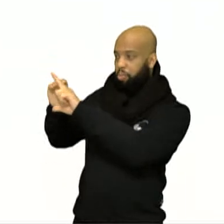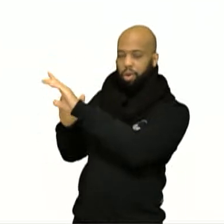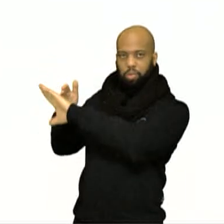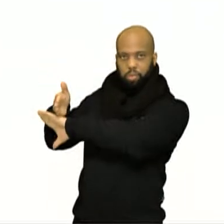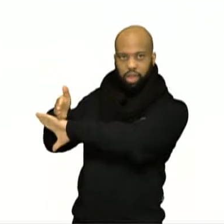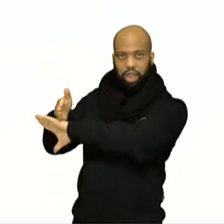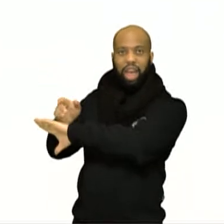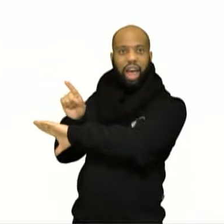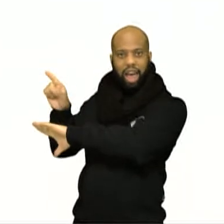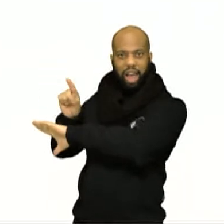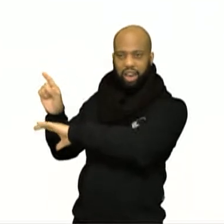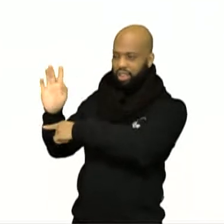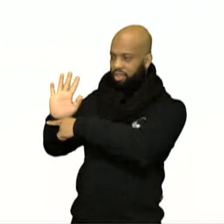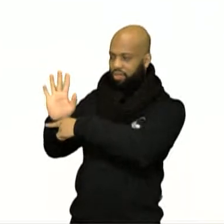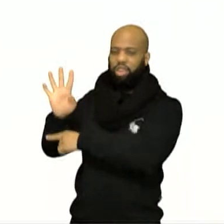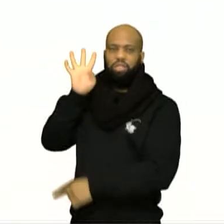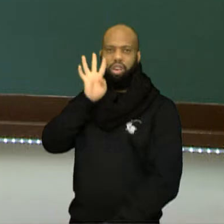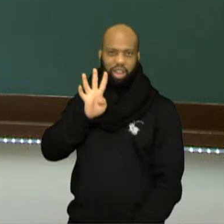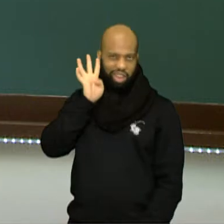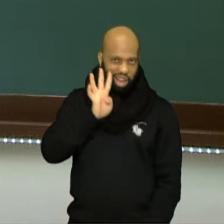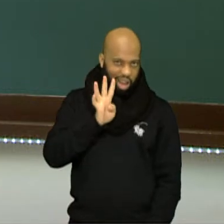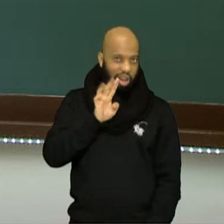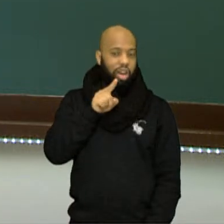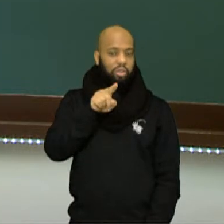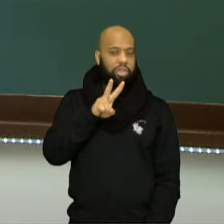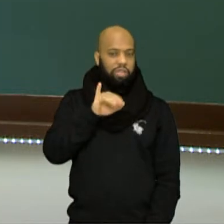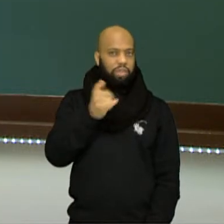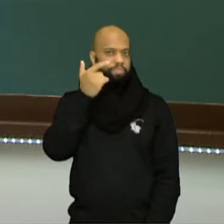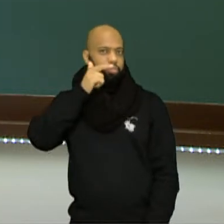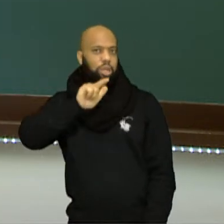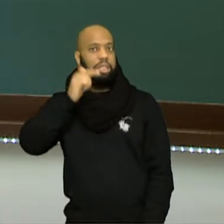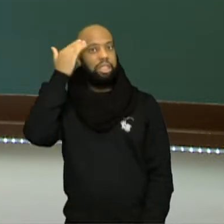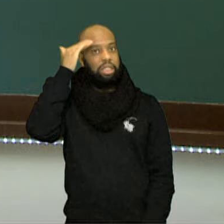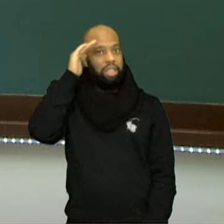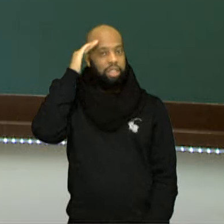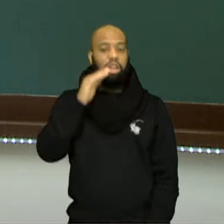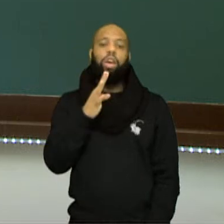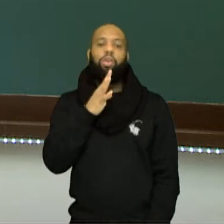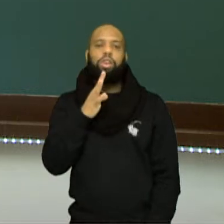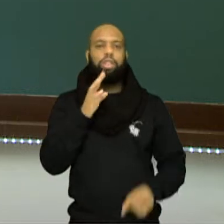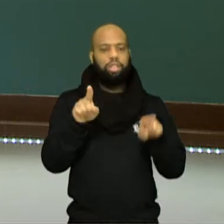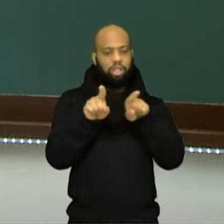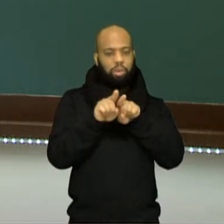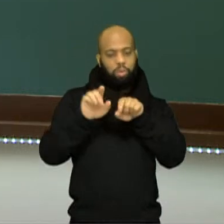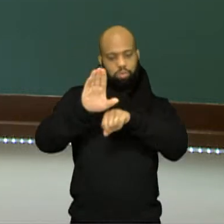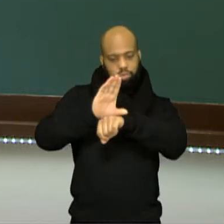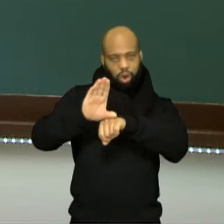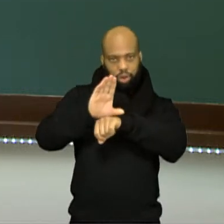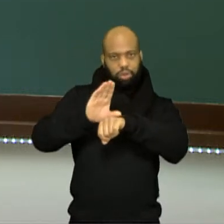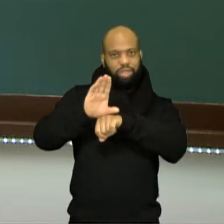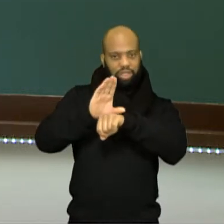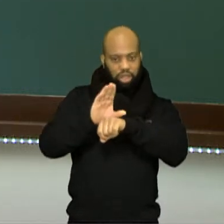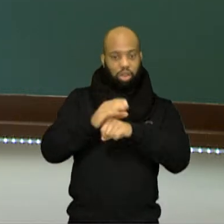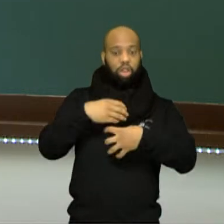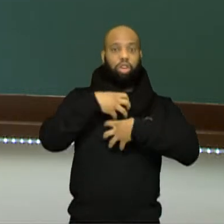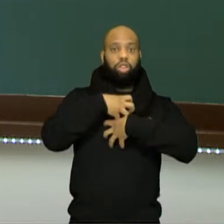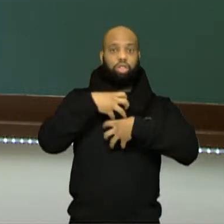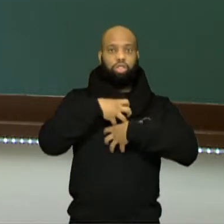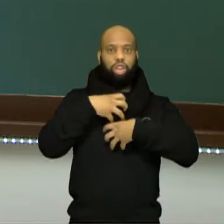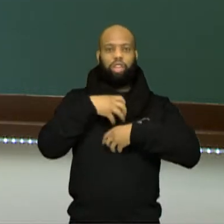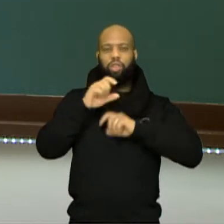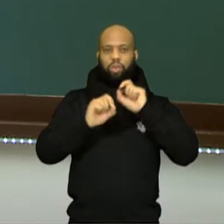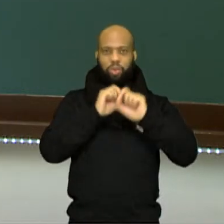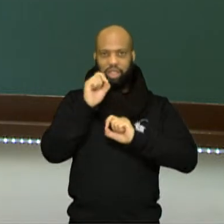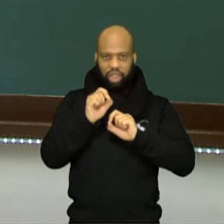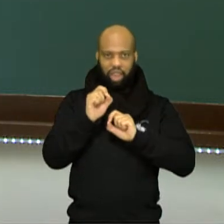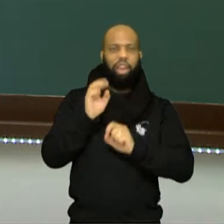uma animação bem divertida, você vai conseguir conhecer melhor a Constituição de forma mais